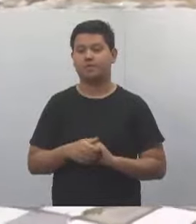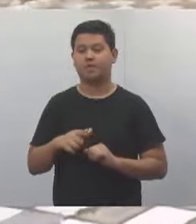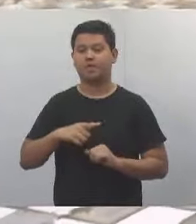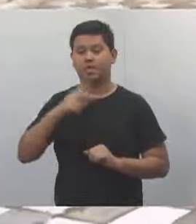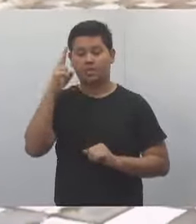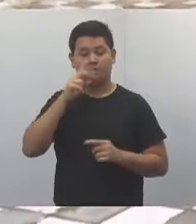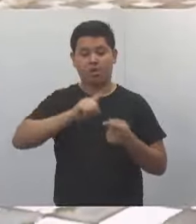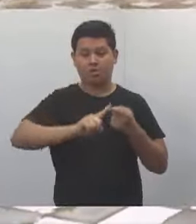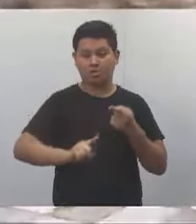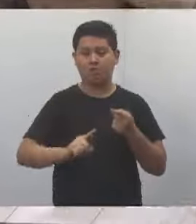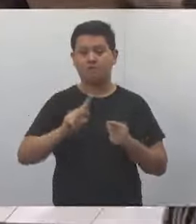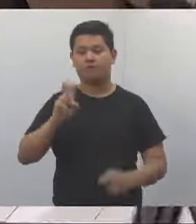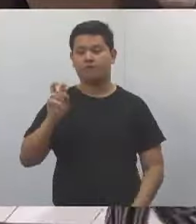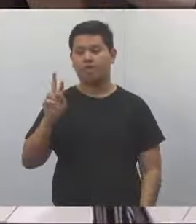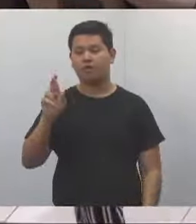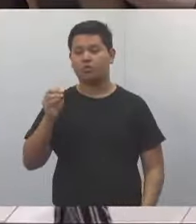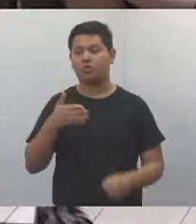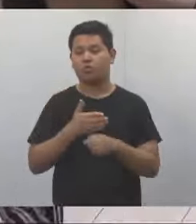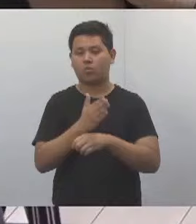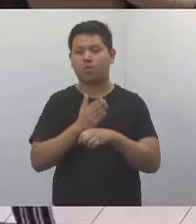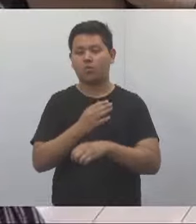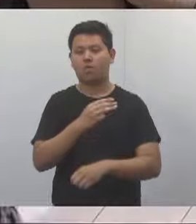veto do prefeito municipal.